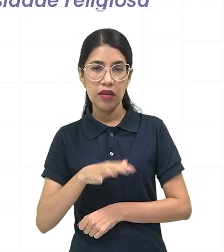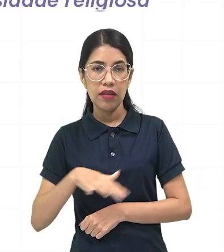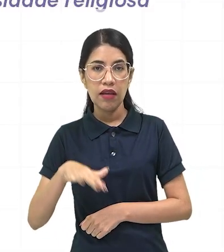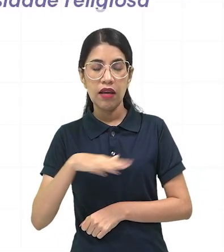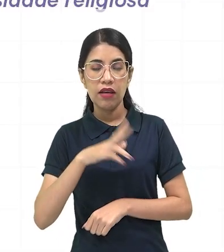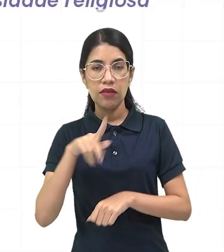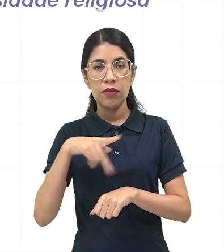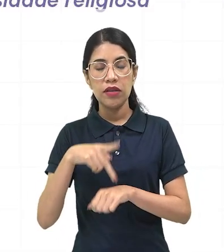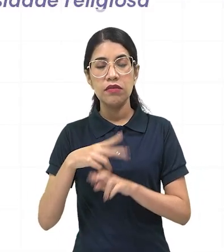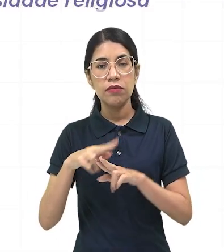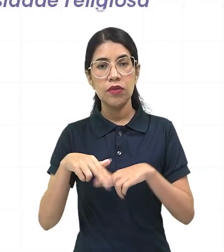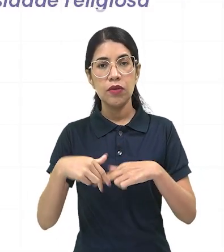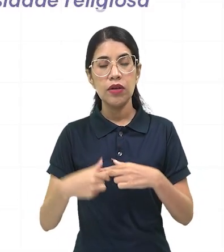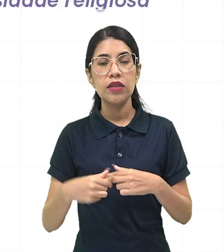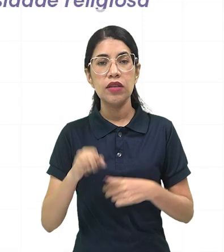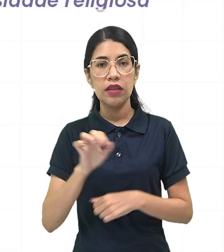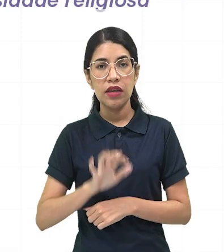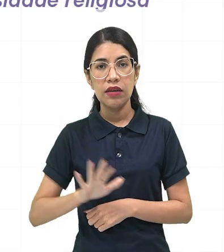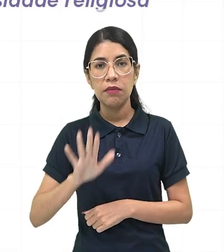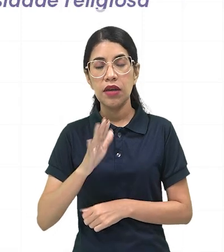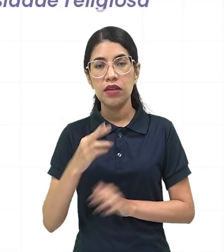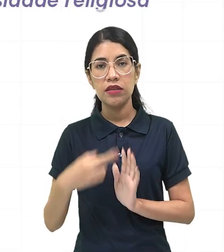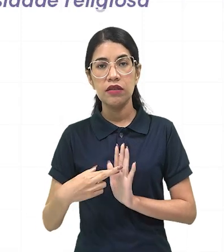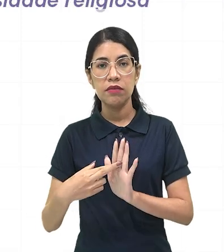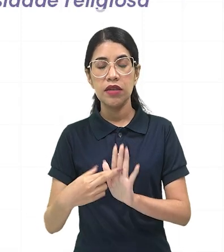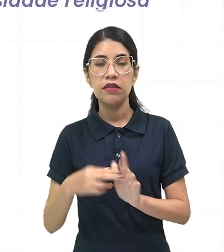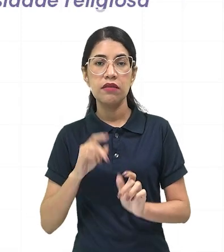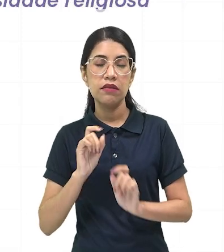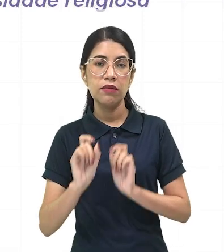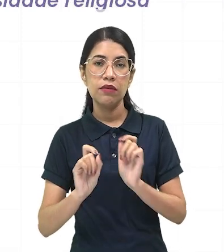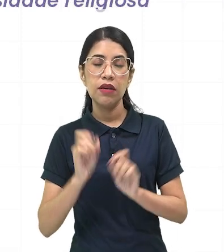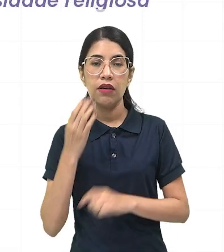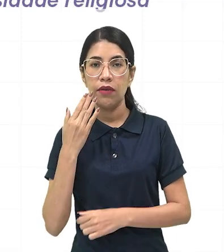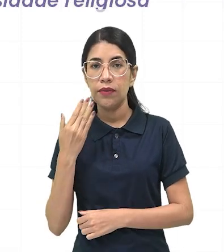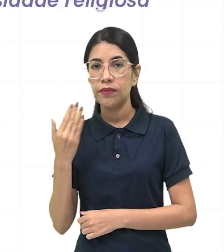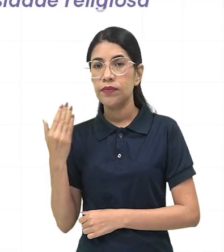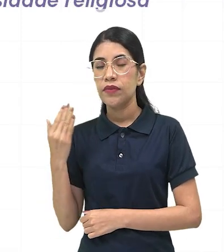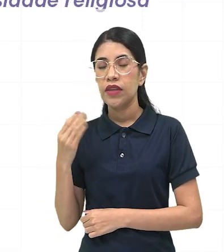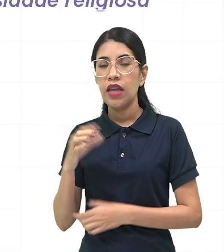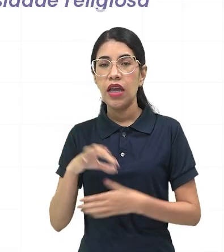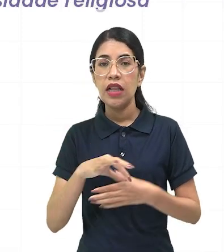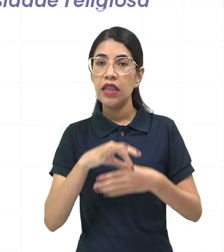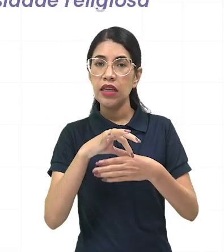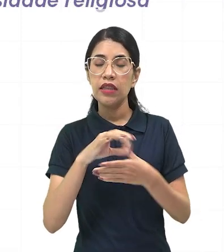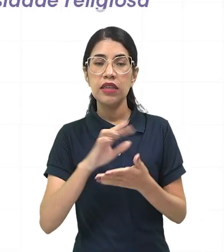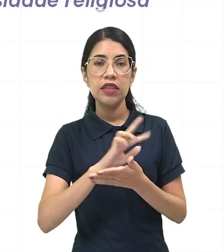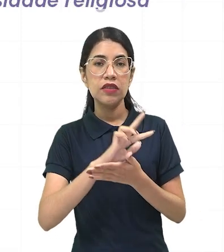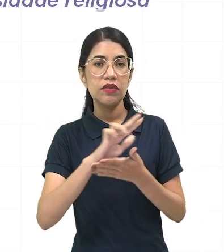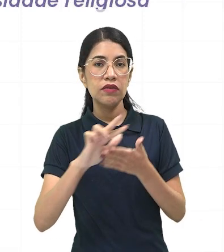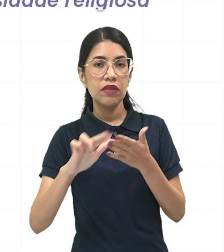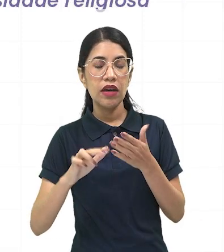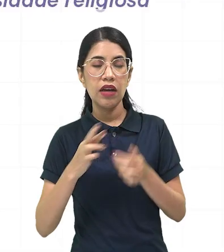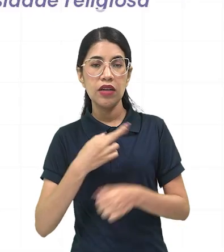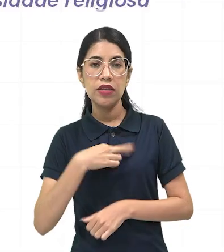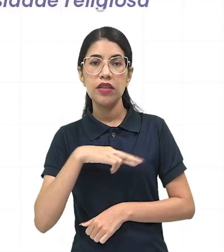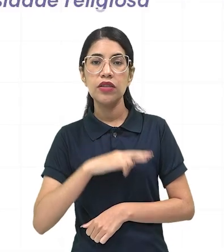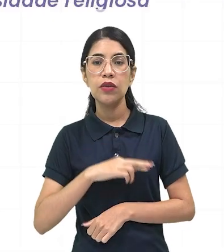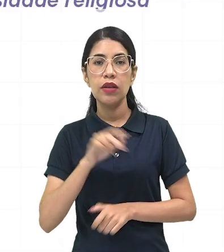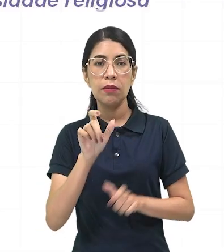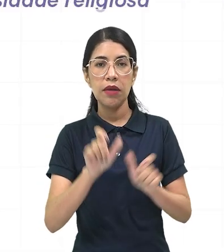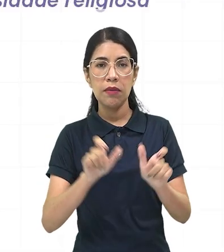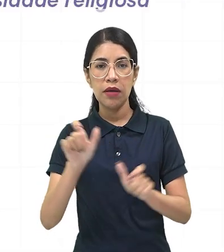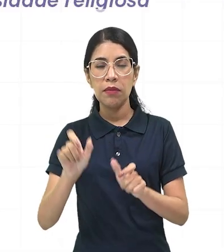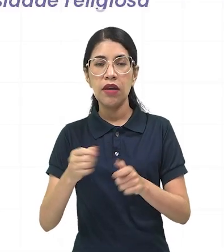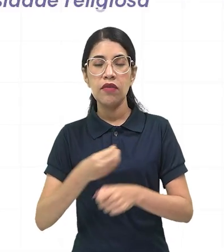Estado. Por isso, aí ao lado nós temos essa imagem representando várias lideranças religiosas, todas elas vivendo